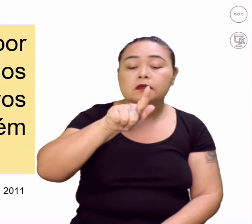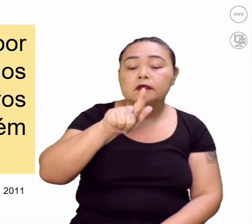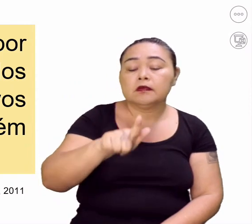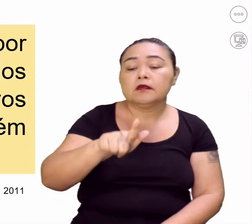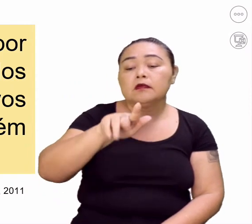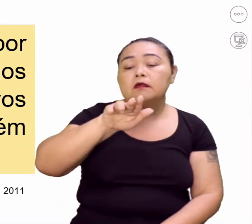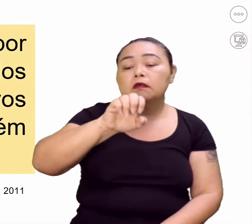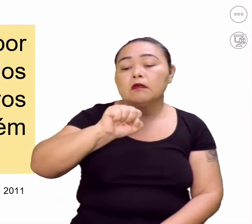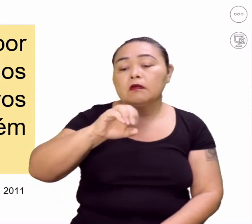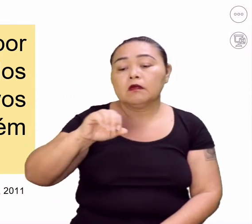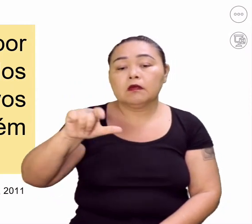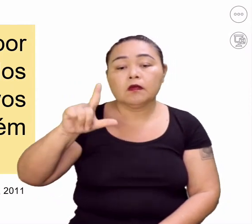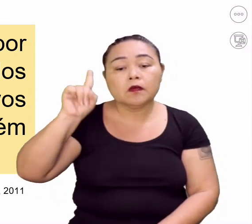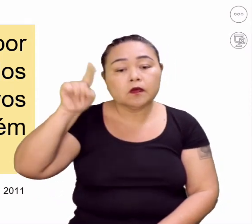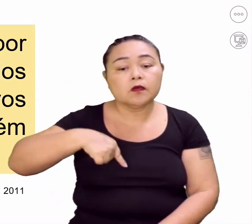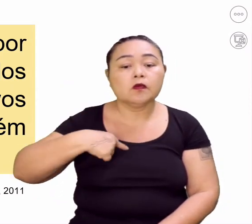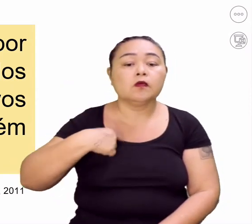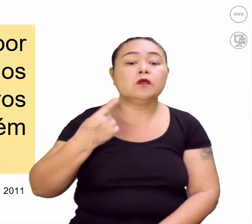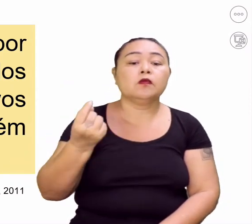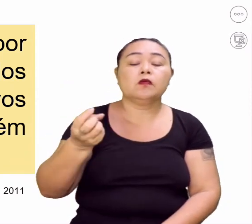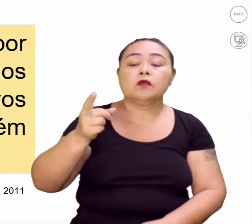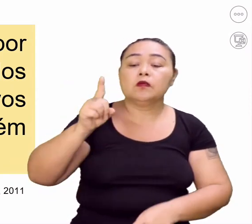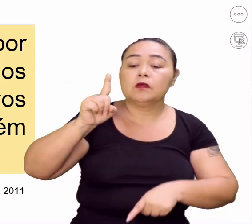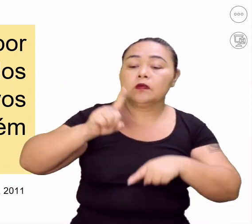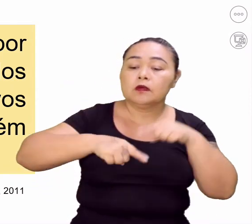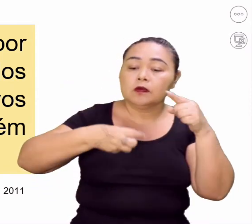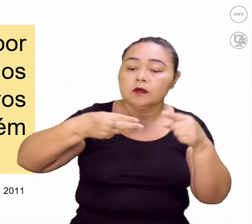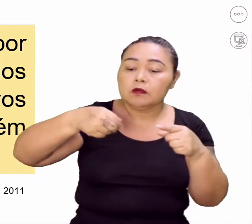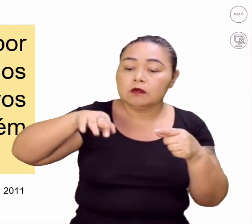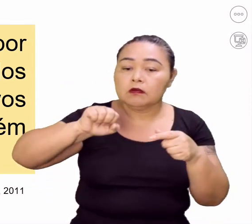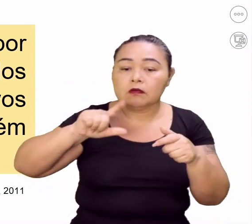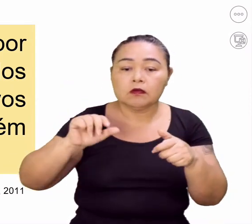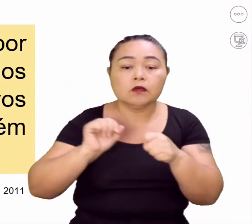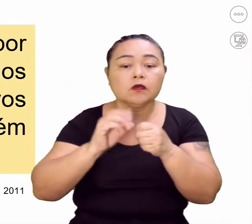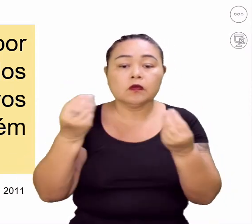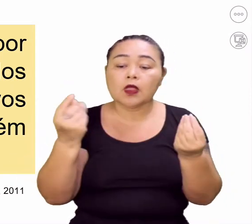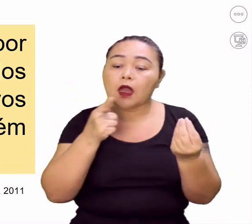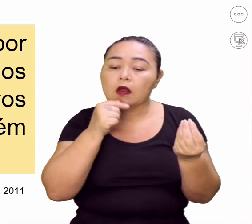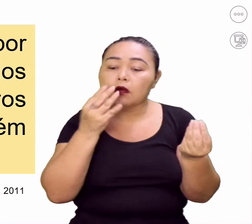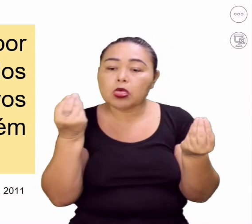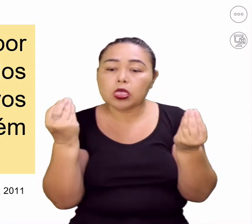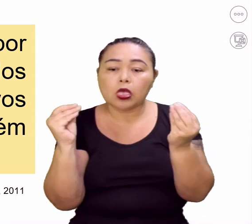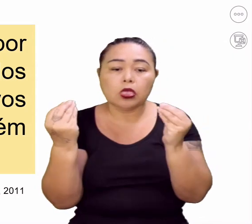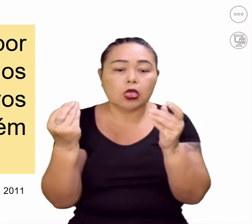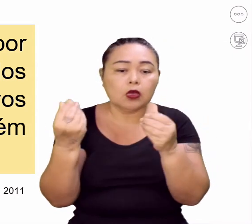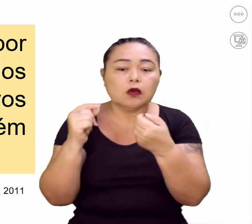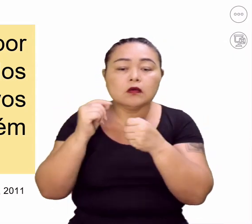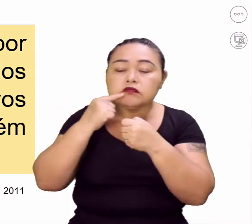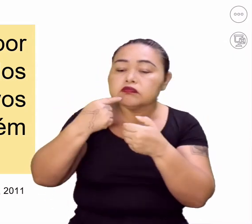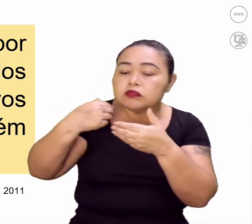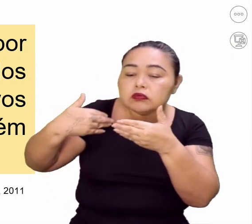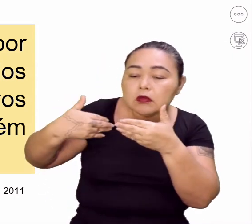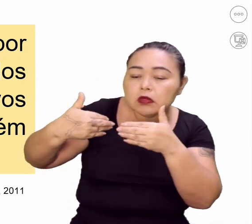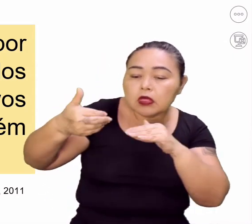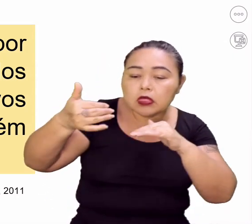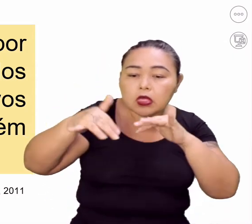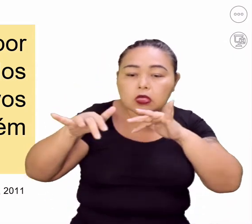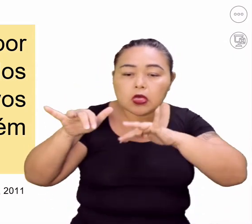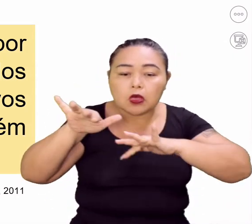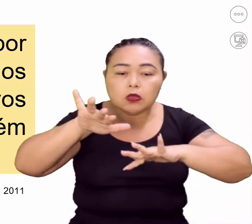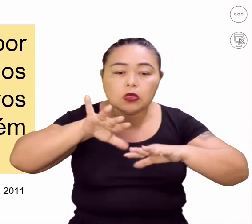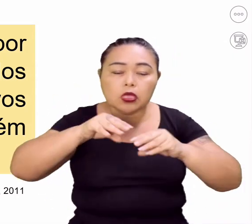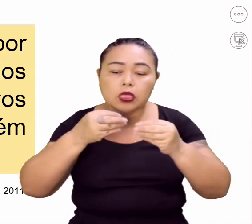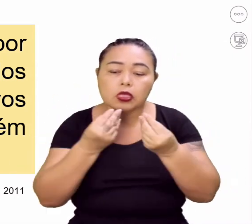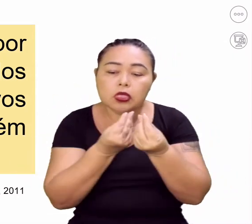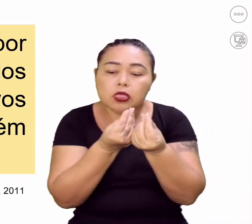são minerais hidromórficos, compostos de sedimentos recentes não consolidados, argilosa,